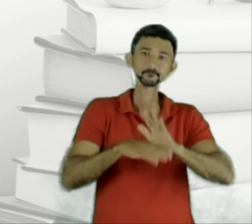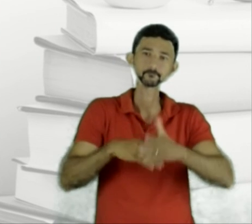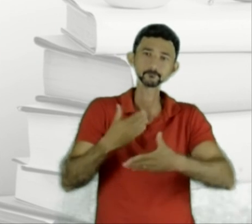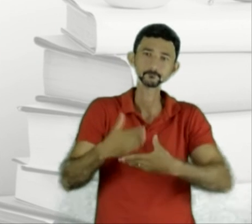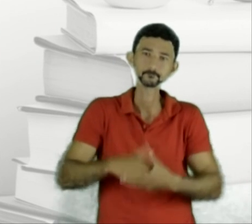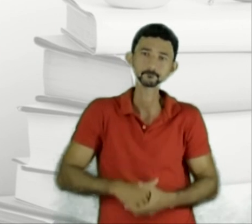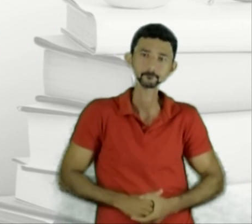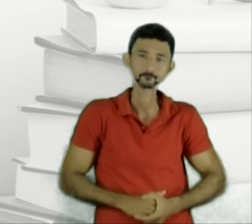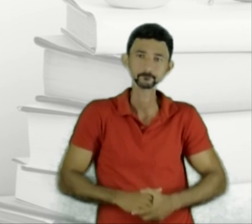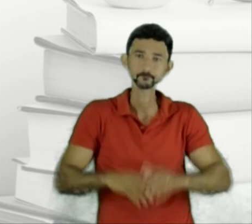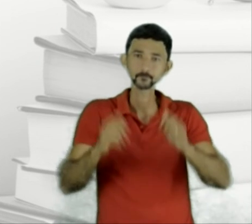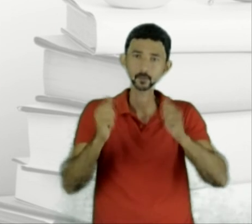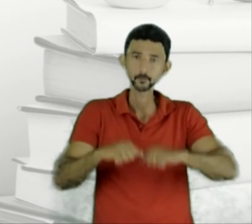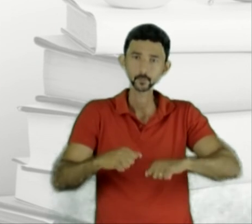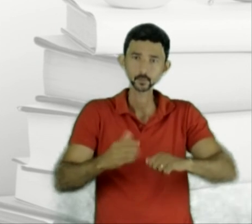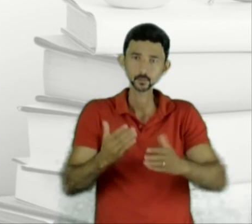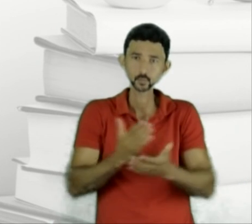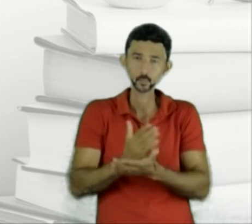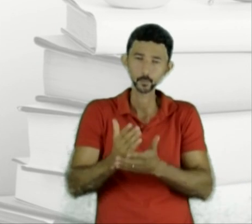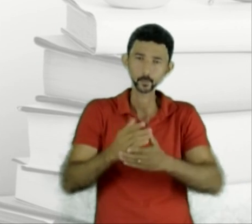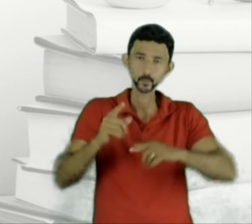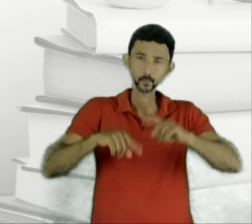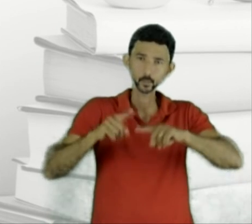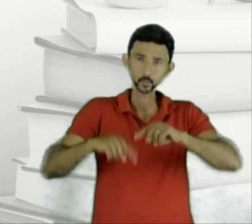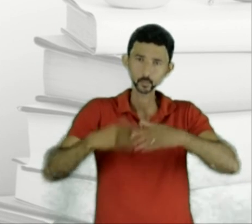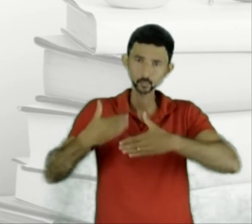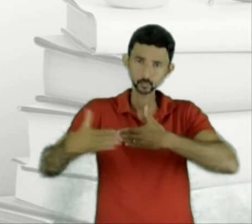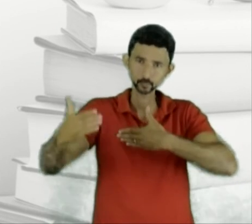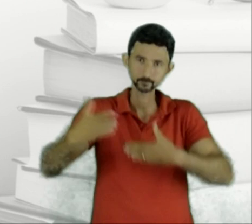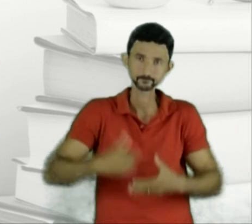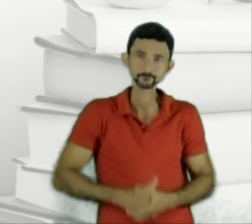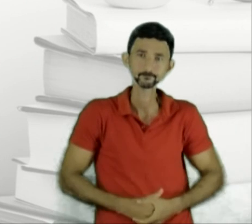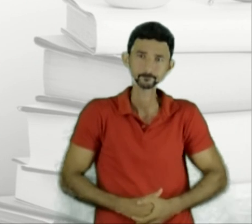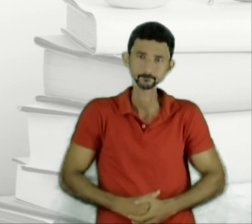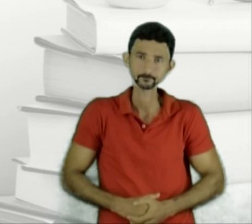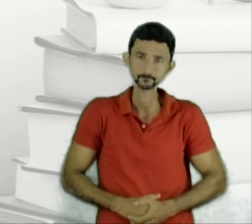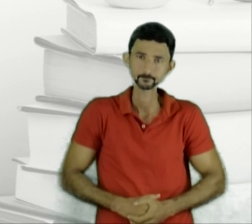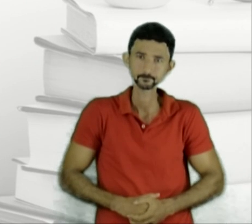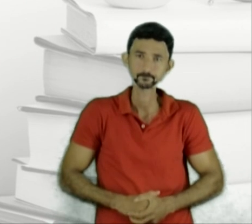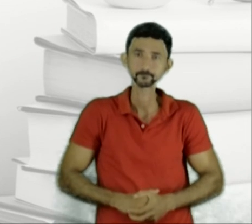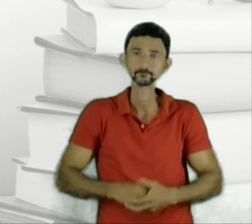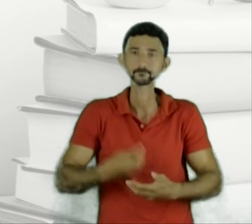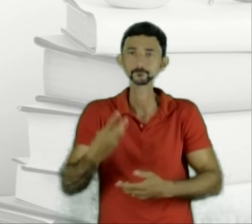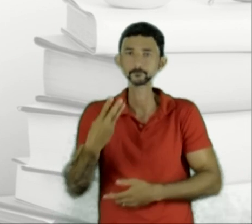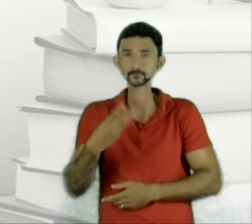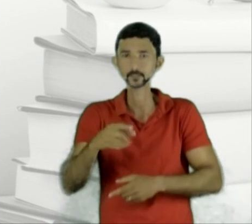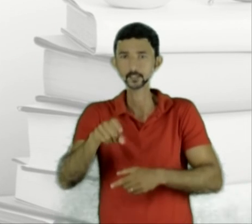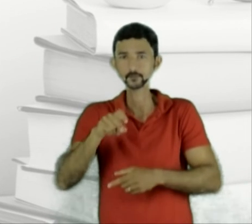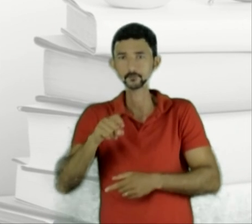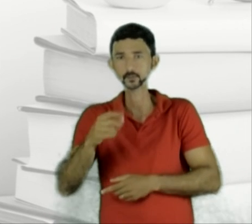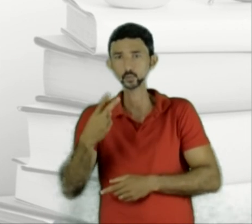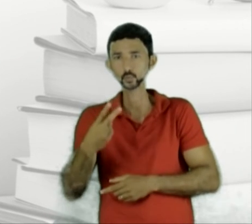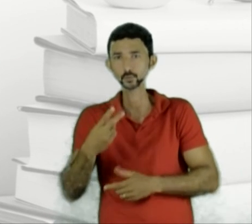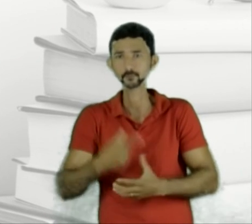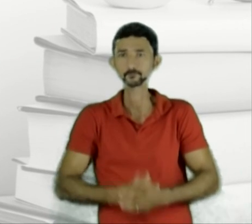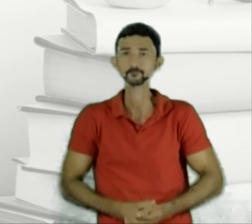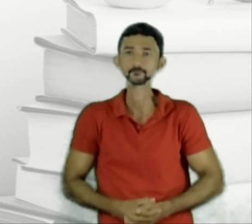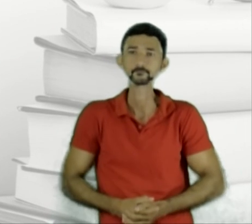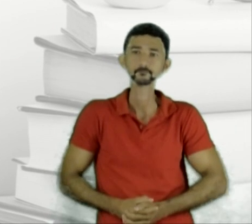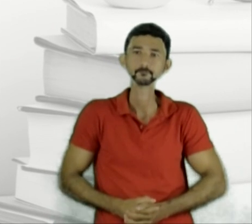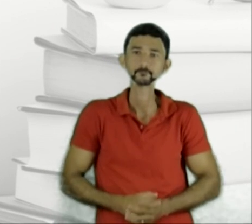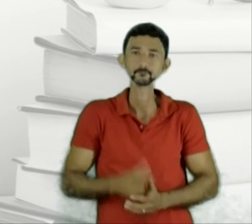certo? A potência de um produto e potência de potência. Aí 3 vezes 2 dá 6, então